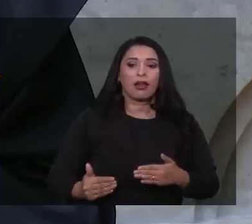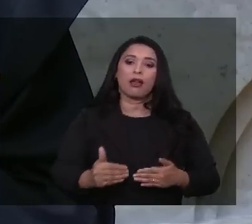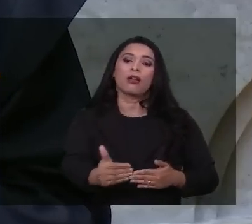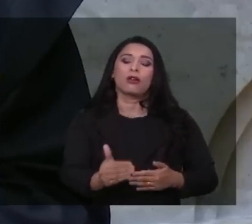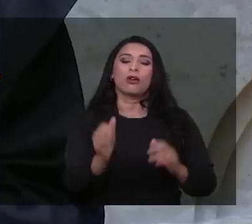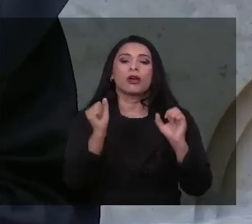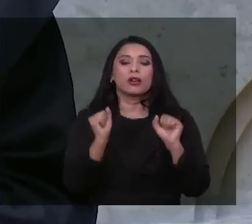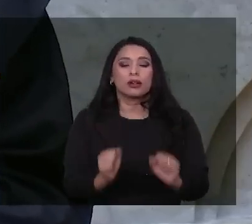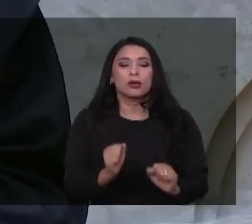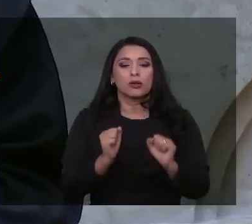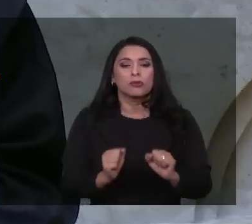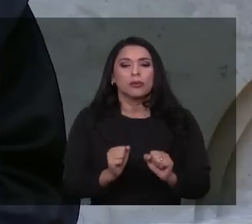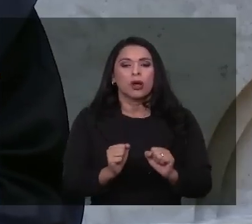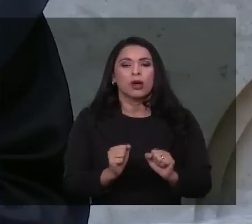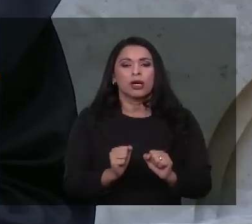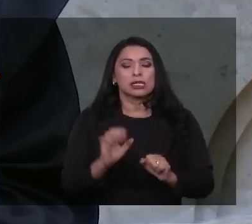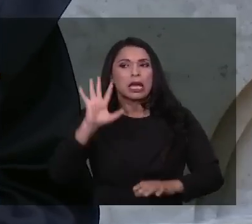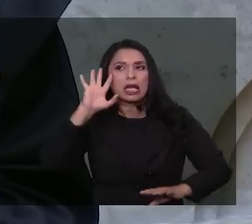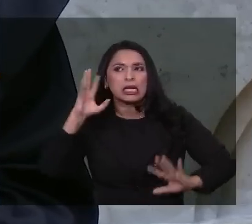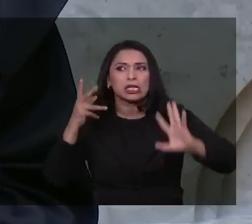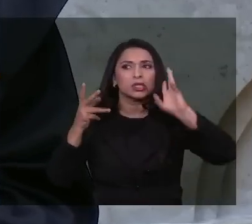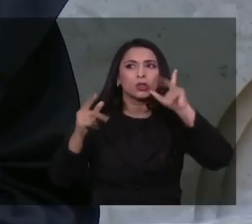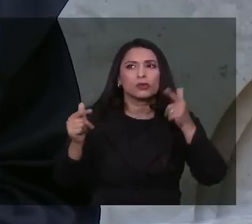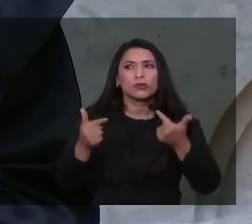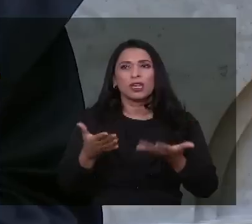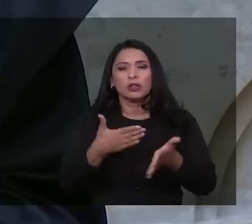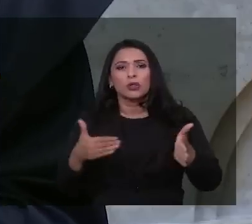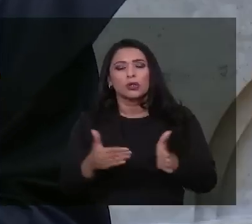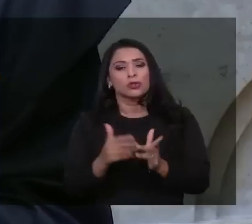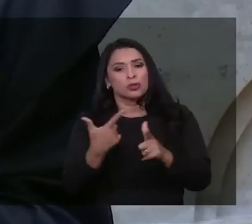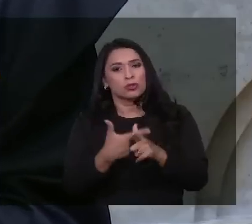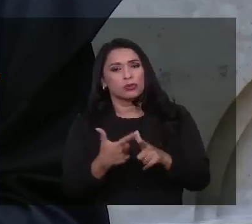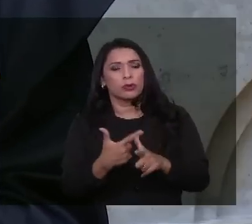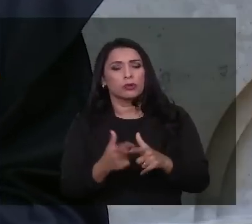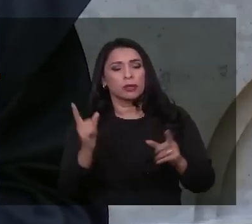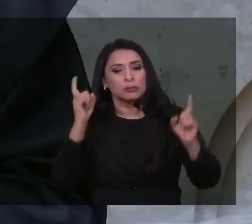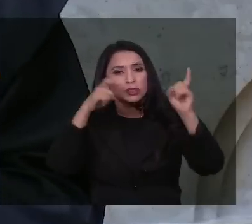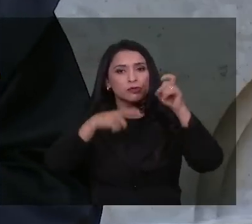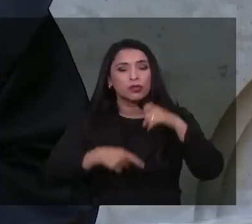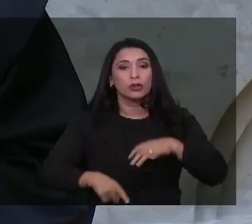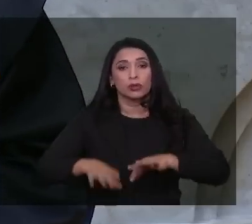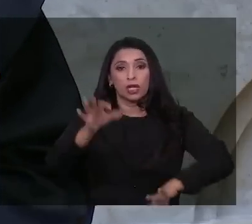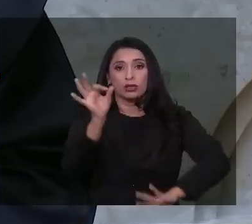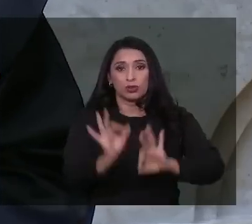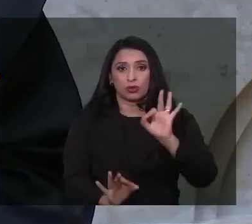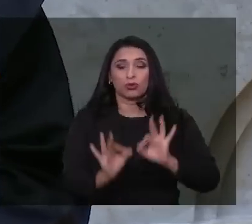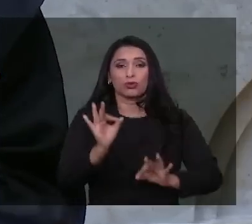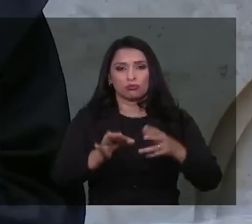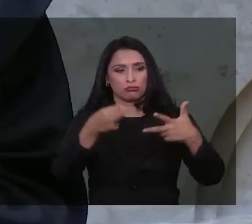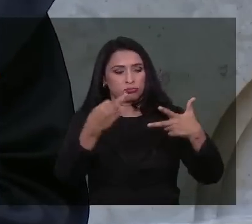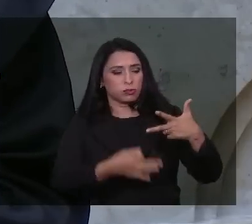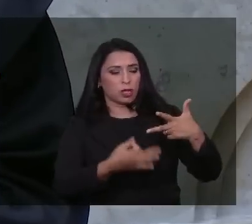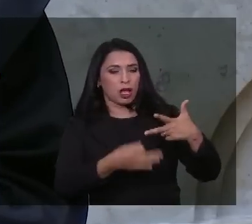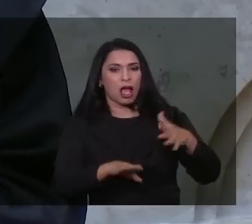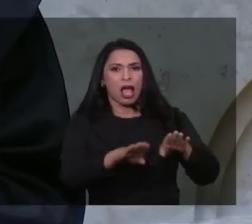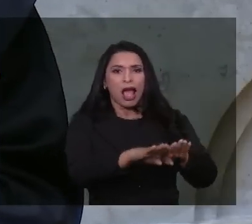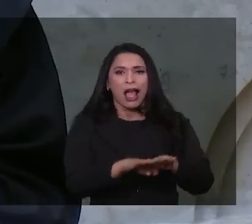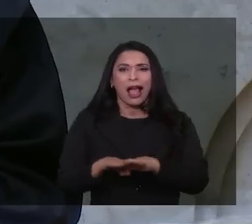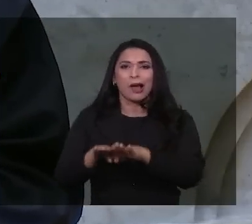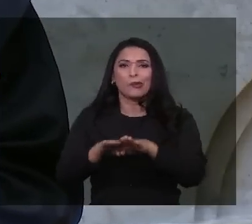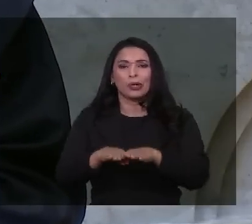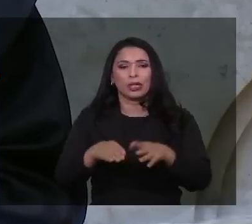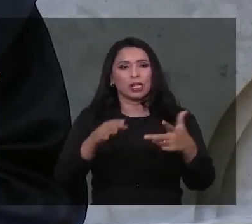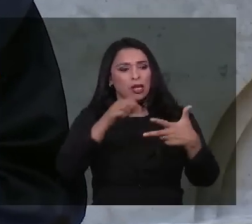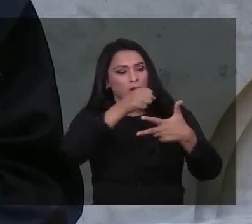possa solucionar as questões que se impõem ao Judiciário, garantir a segurança jurídica, concretizar a harmonia entre os